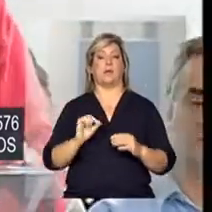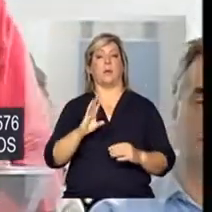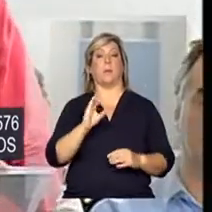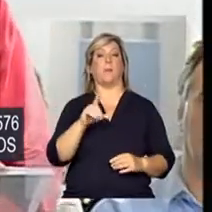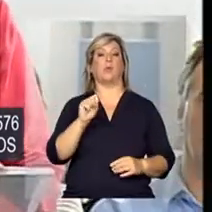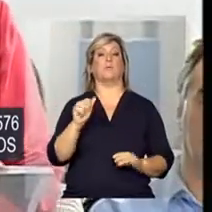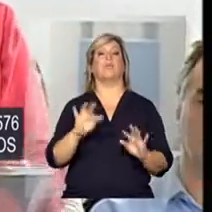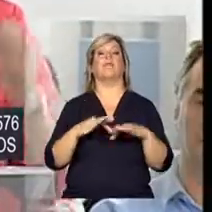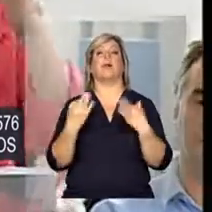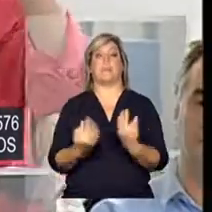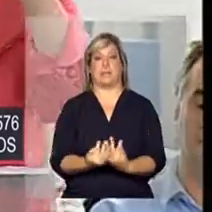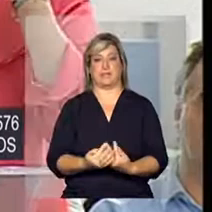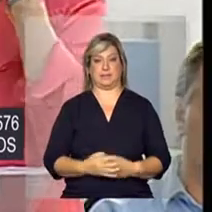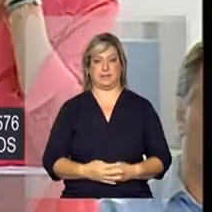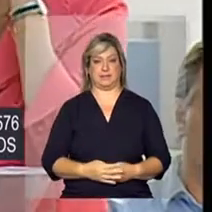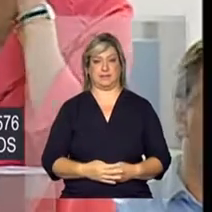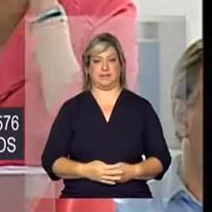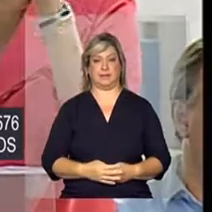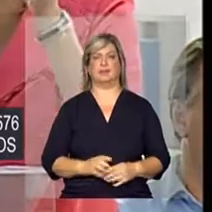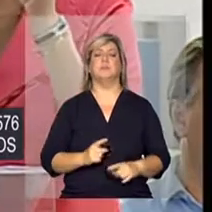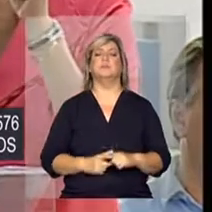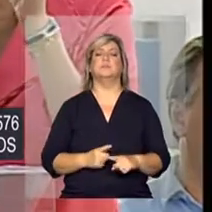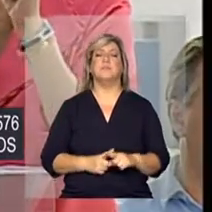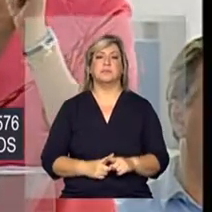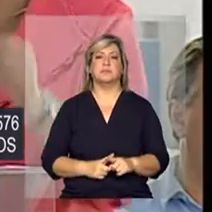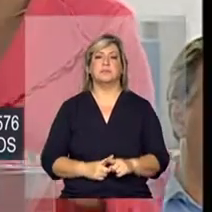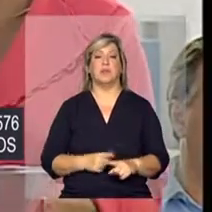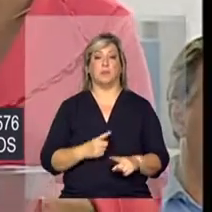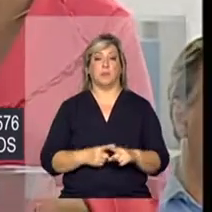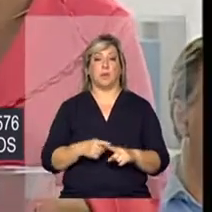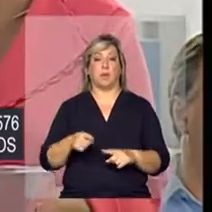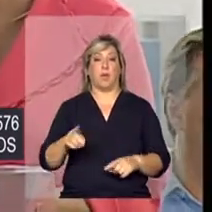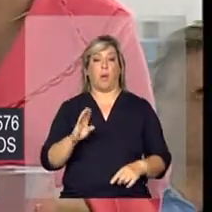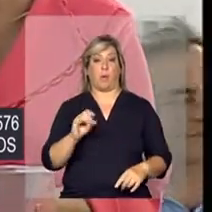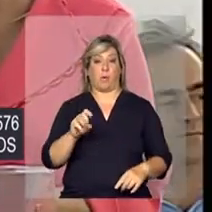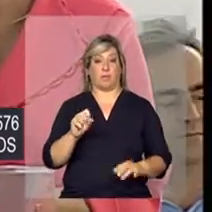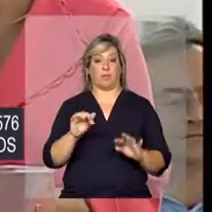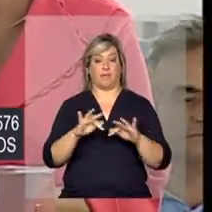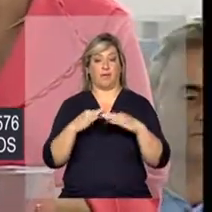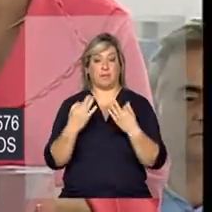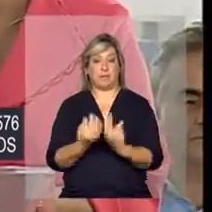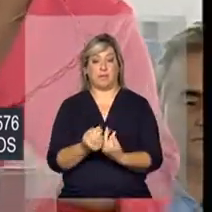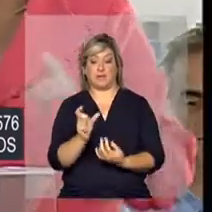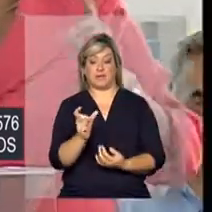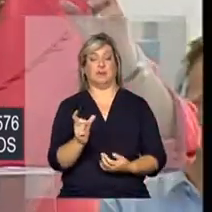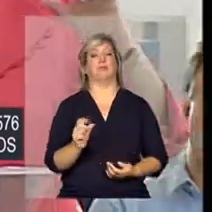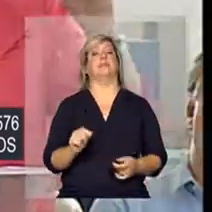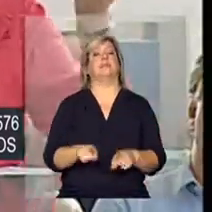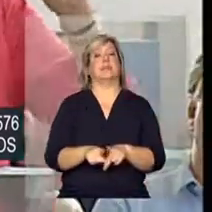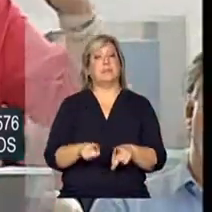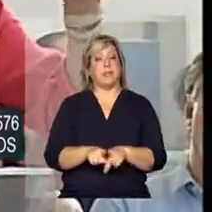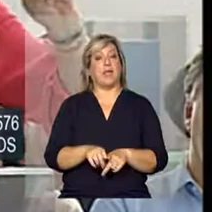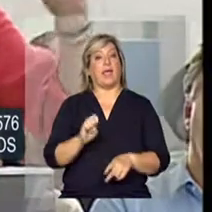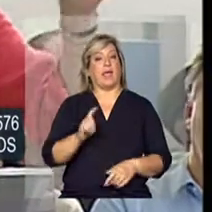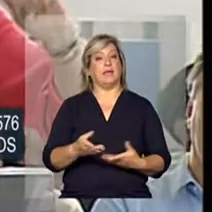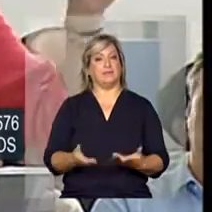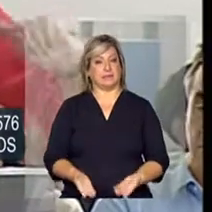Bolsa Família. Por quê? Porque o Bolsa Família também é assim. Não